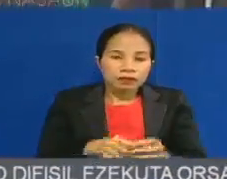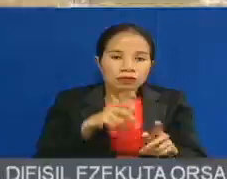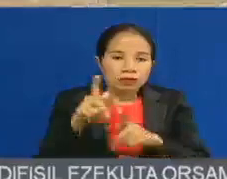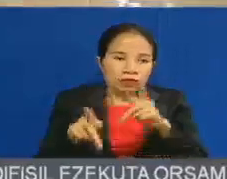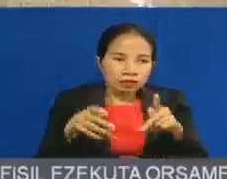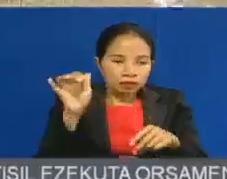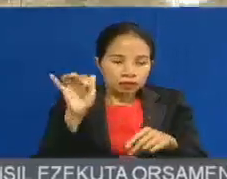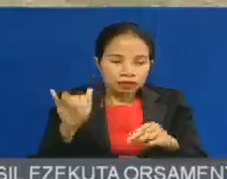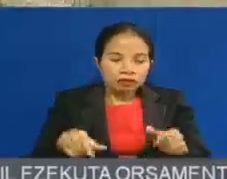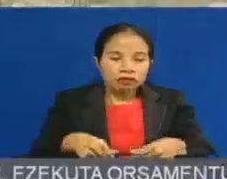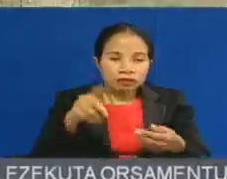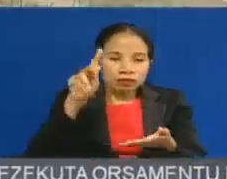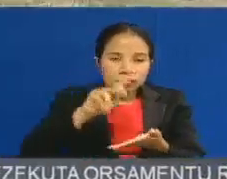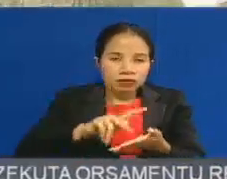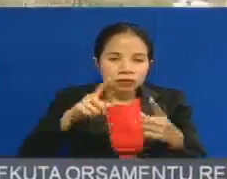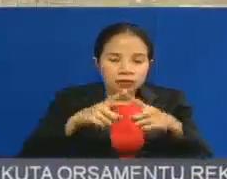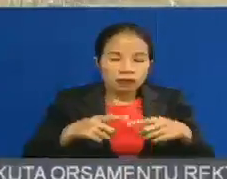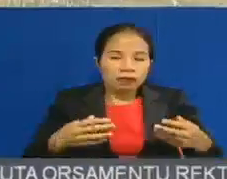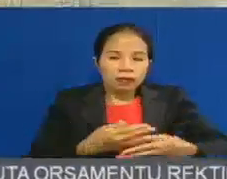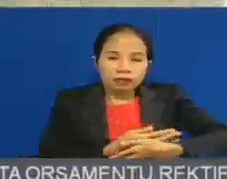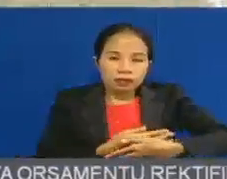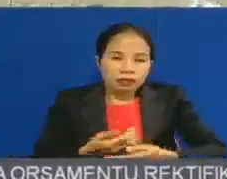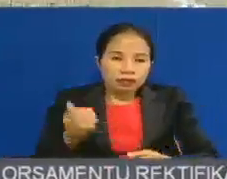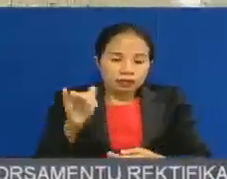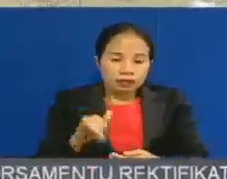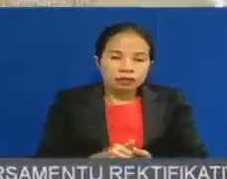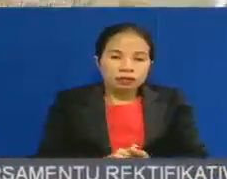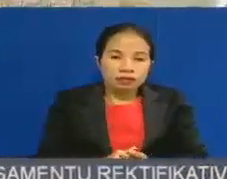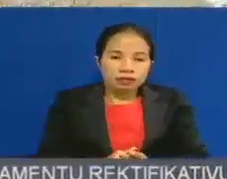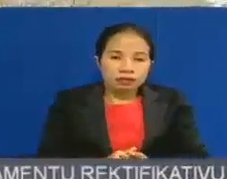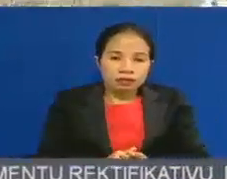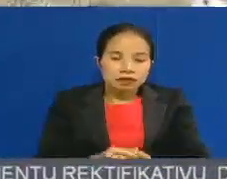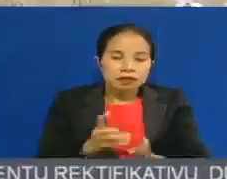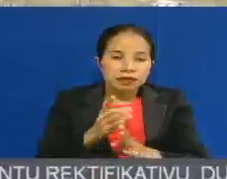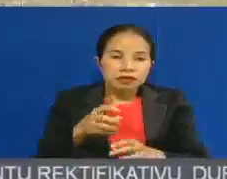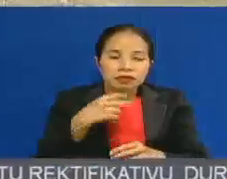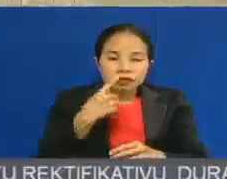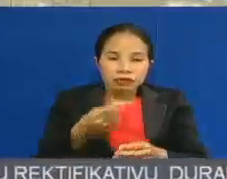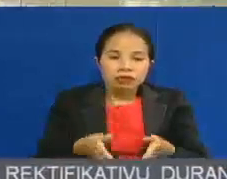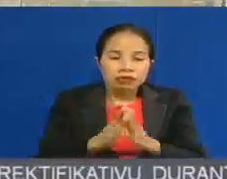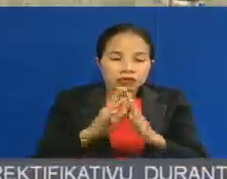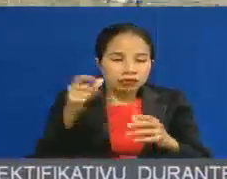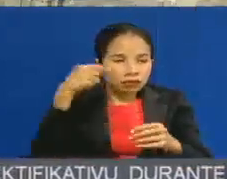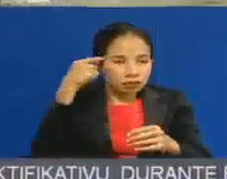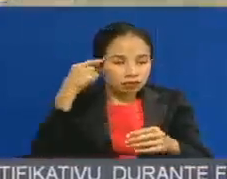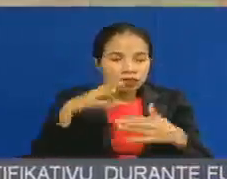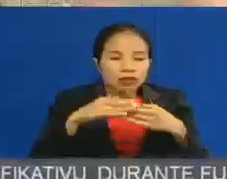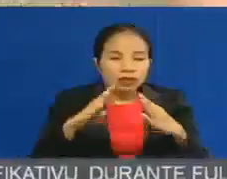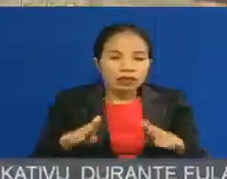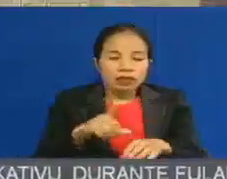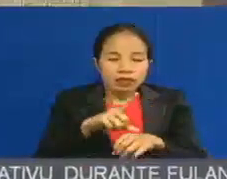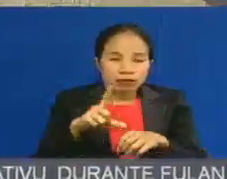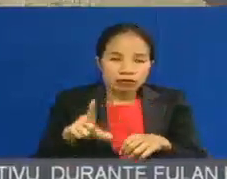sira ho di fo proteção ba bebê sira. Executivo ne mosusu governo na autoridade local atu cria